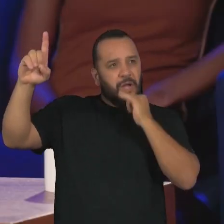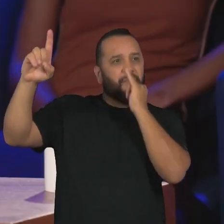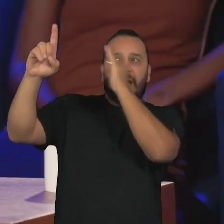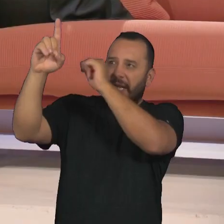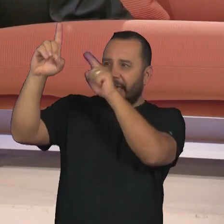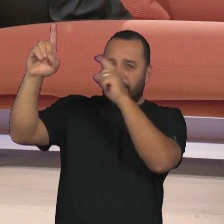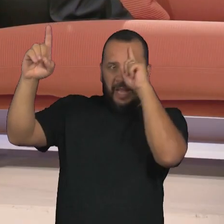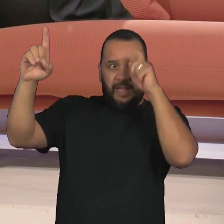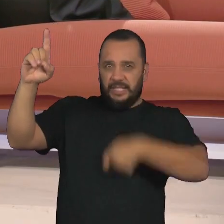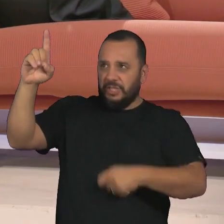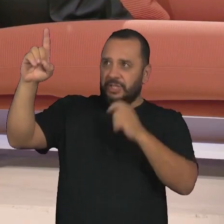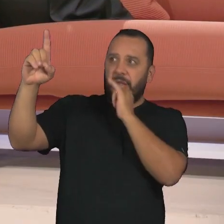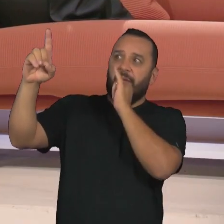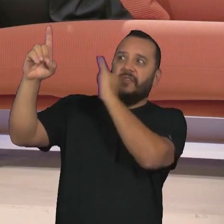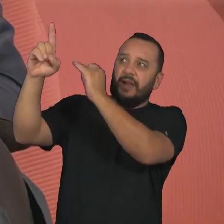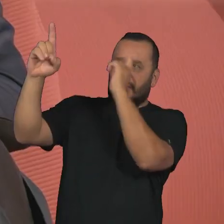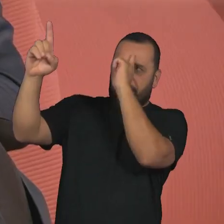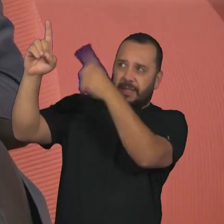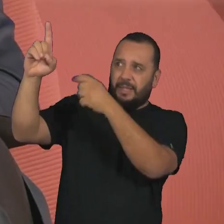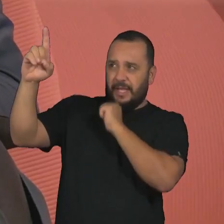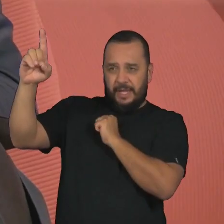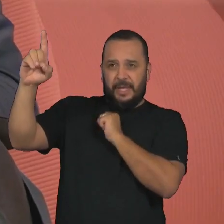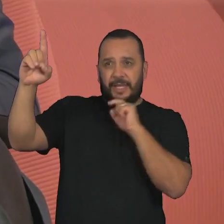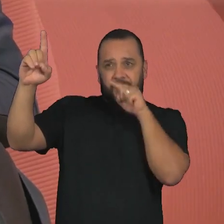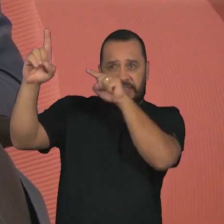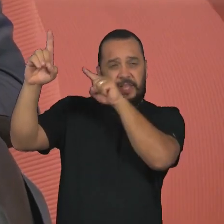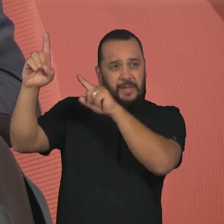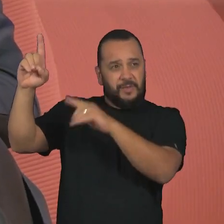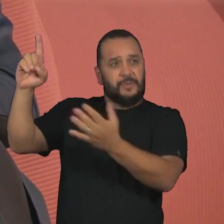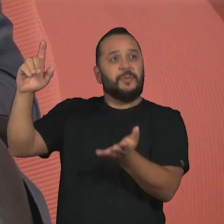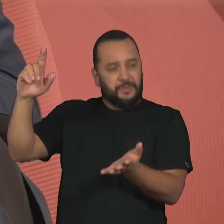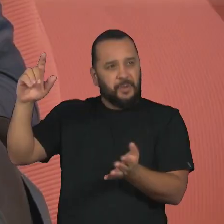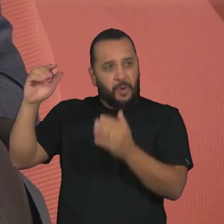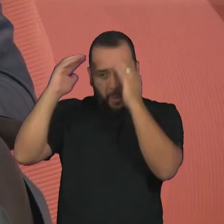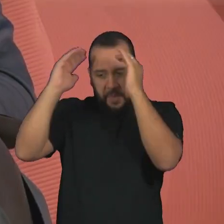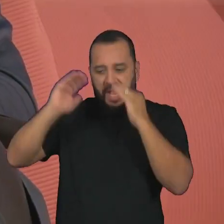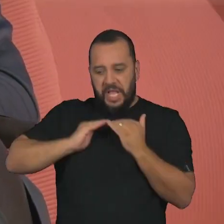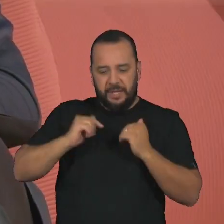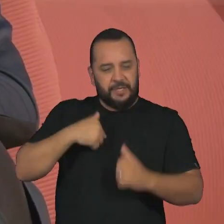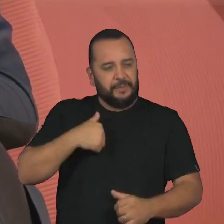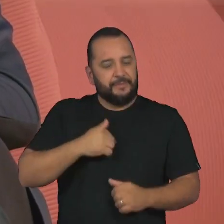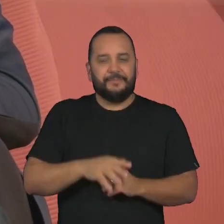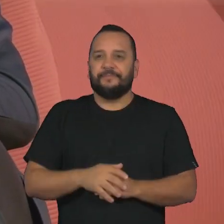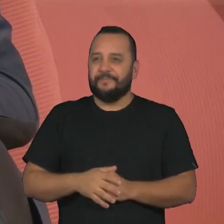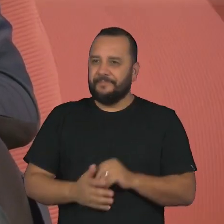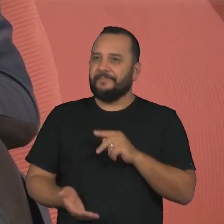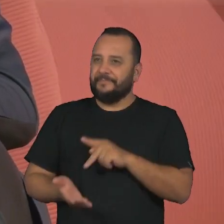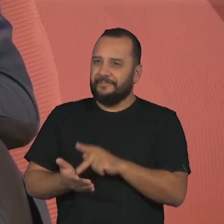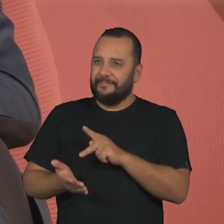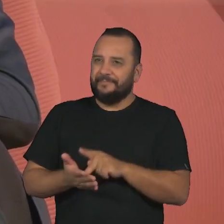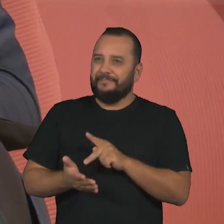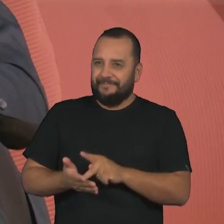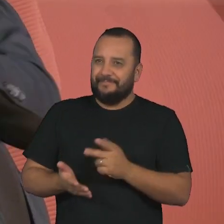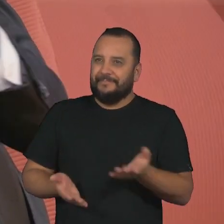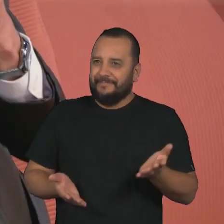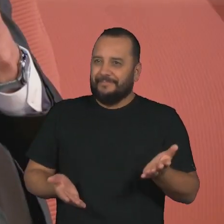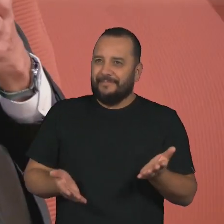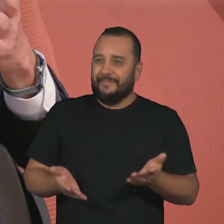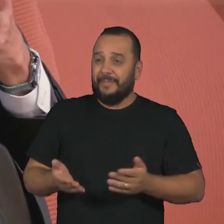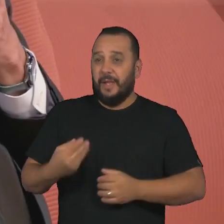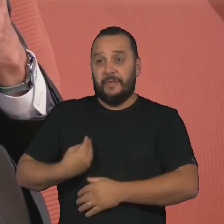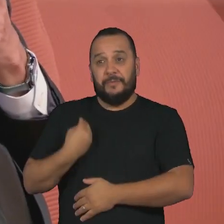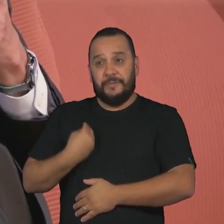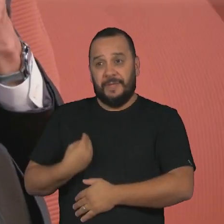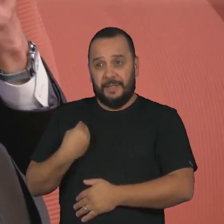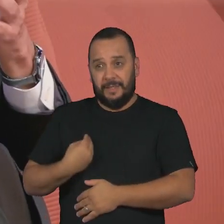já decidi, já não sei o quê, né? Deus pronto-socorro. Pois é, eu gosto de pensar um pouco isso, né? Que a gente diz assim que na